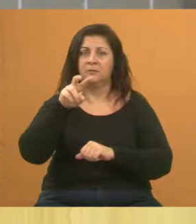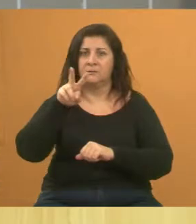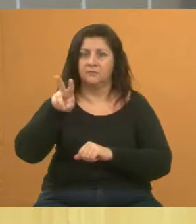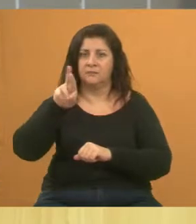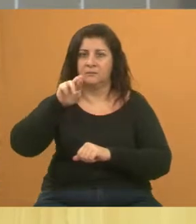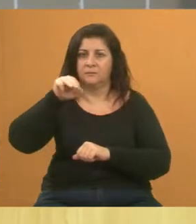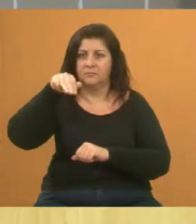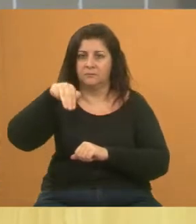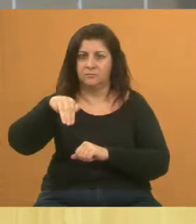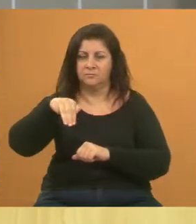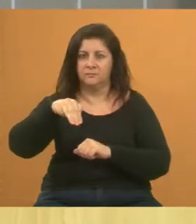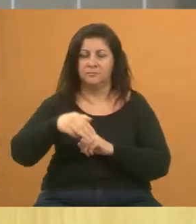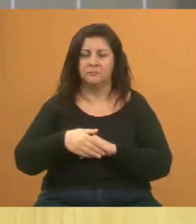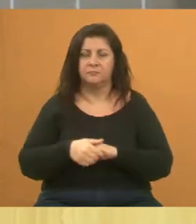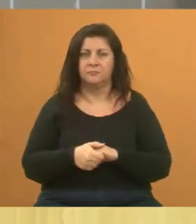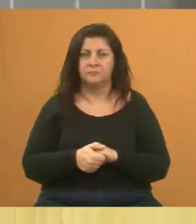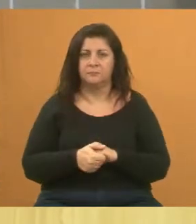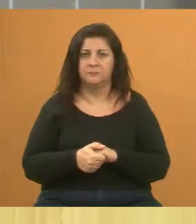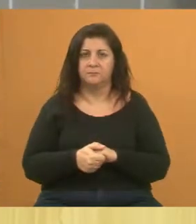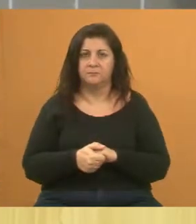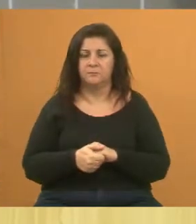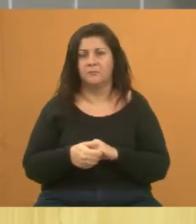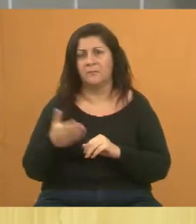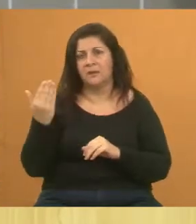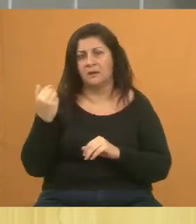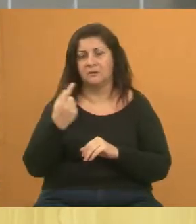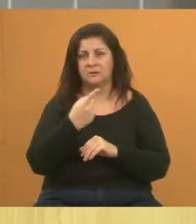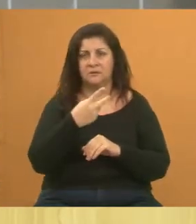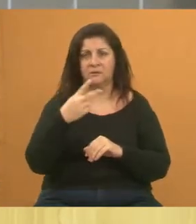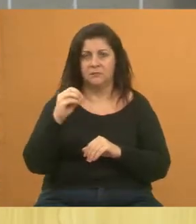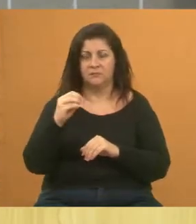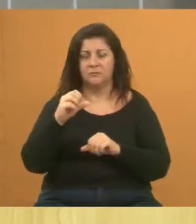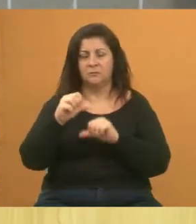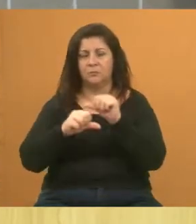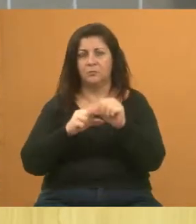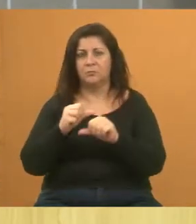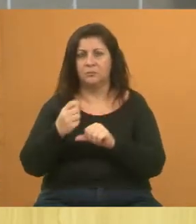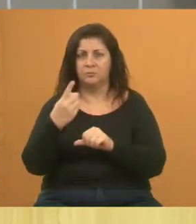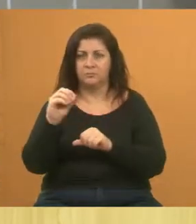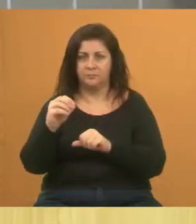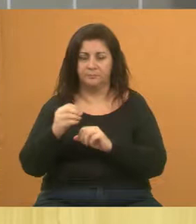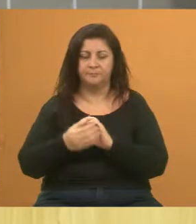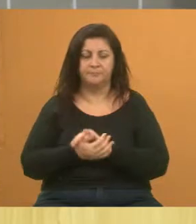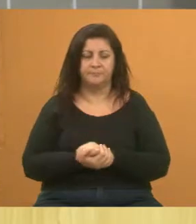de referência do município, ao invés de 120 VRMs.